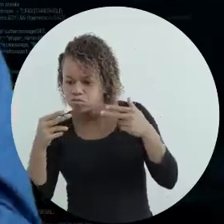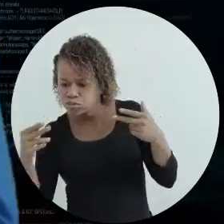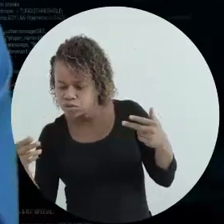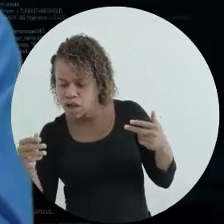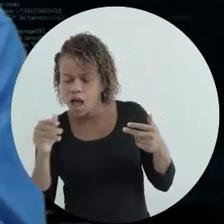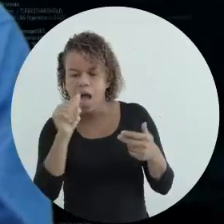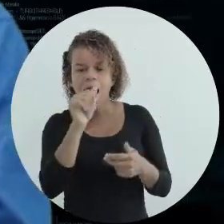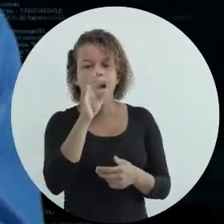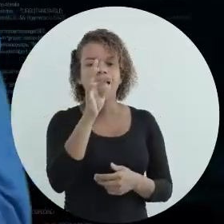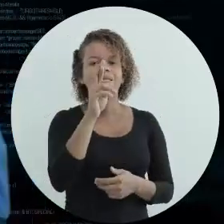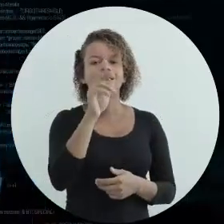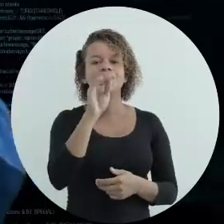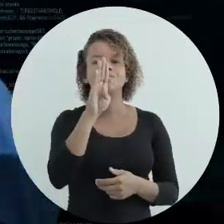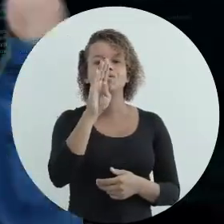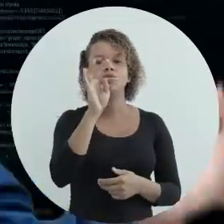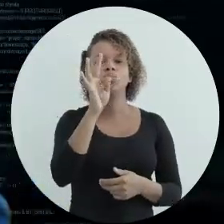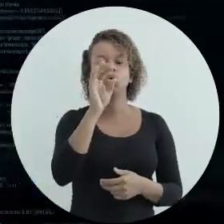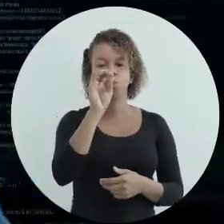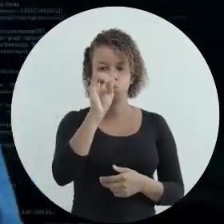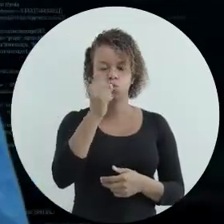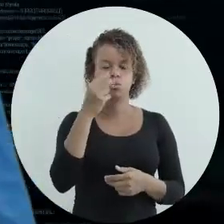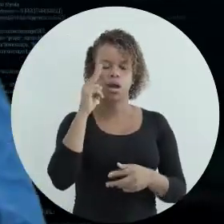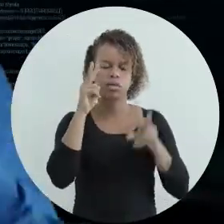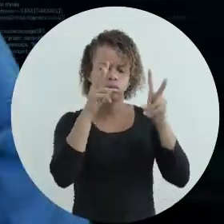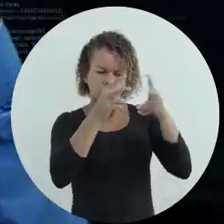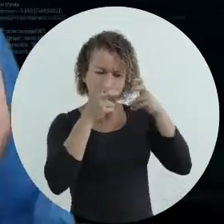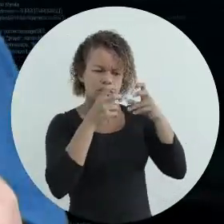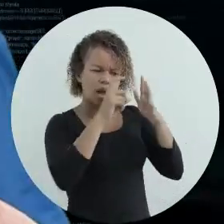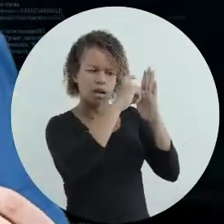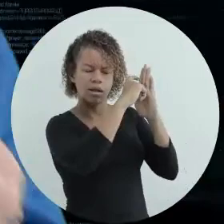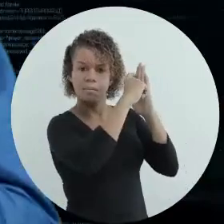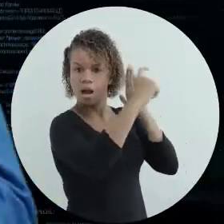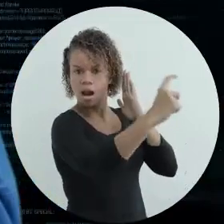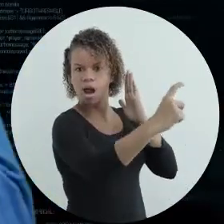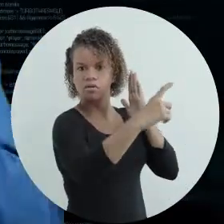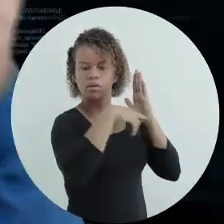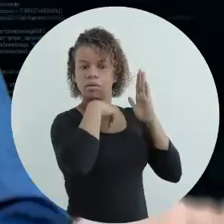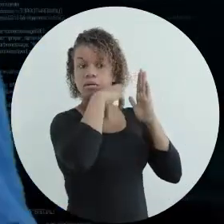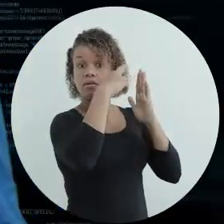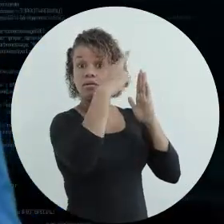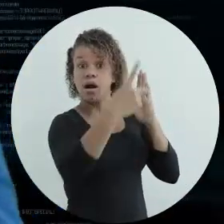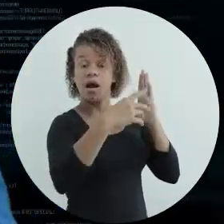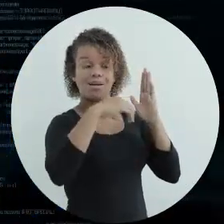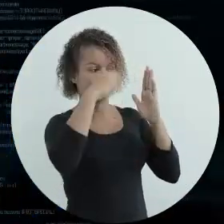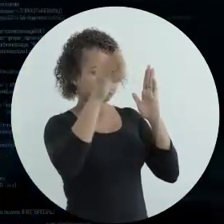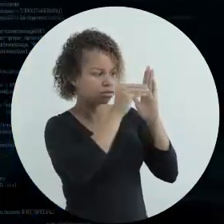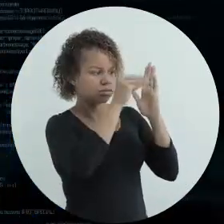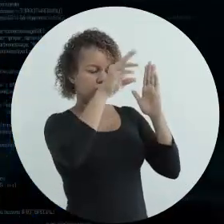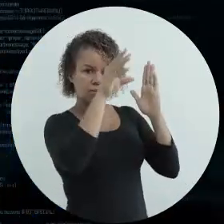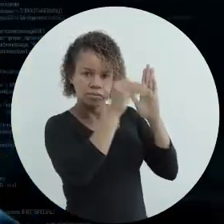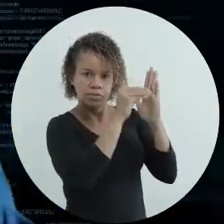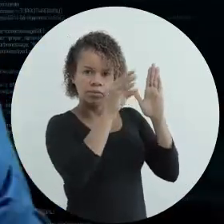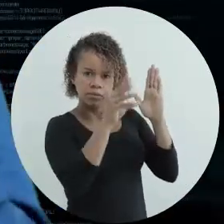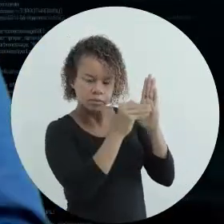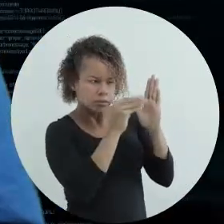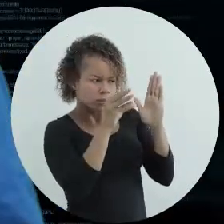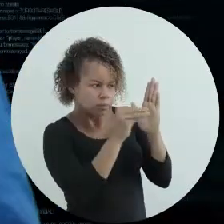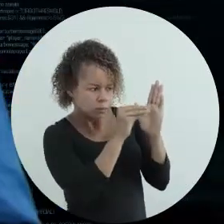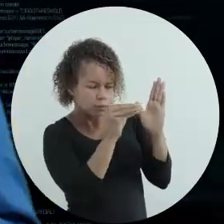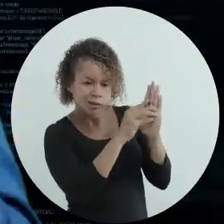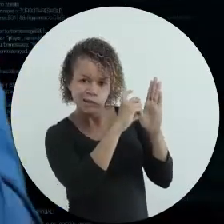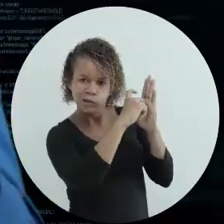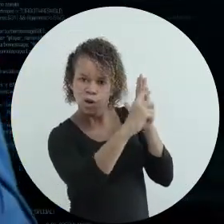identificam aquele parágrafo dentre vários outros parágrafos, aquele título entre vários outros títulos, certo? Então a